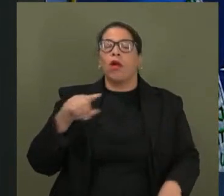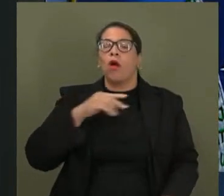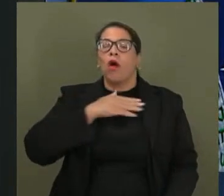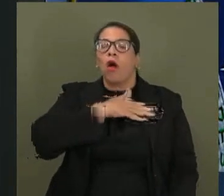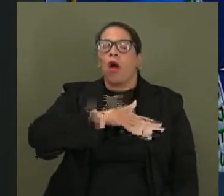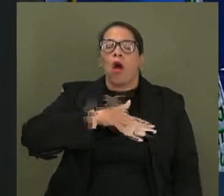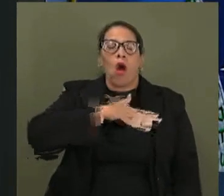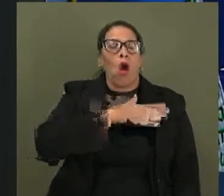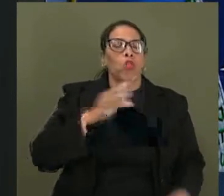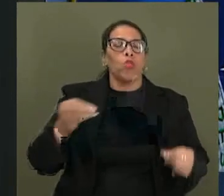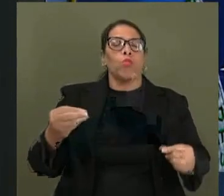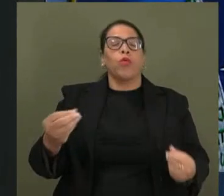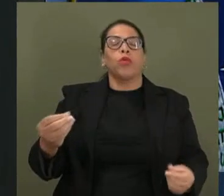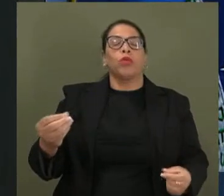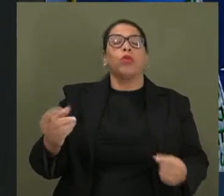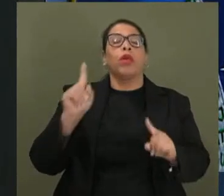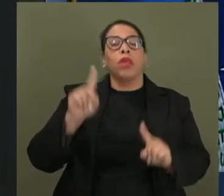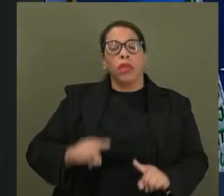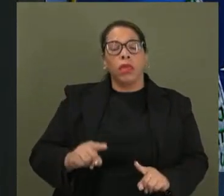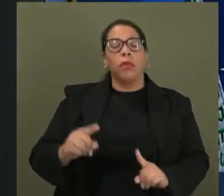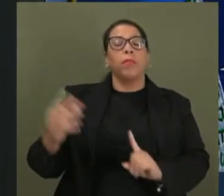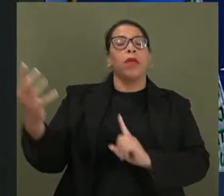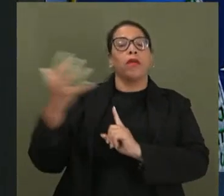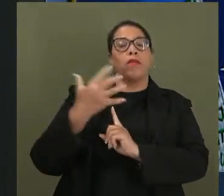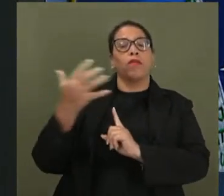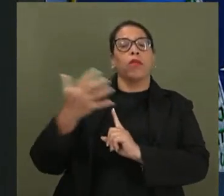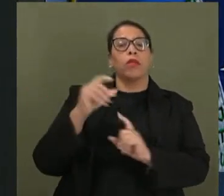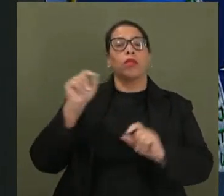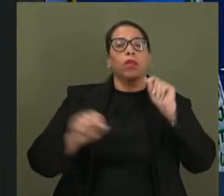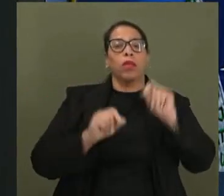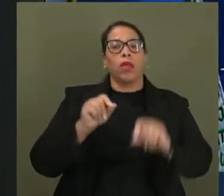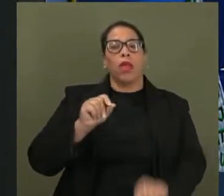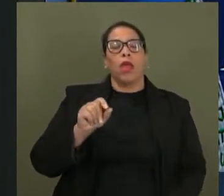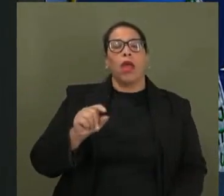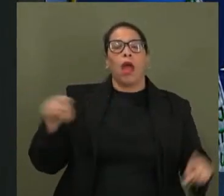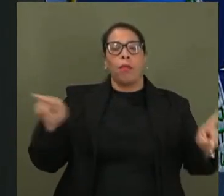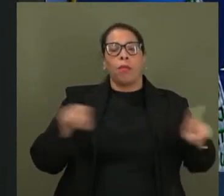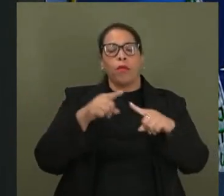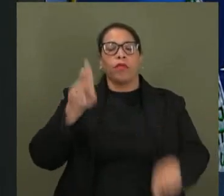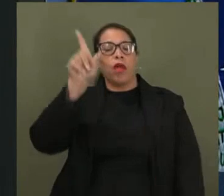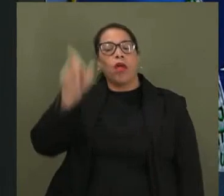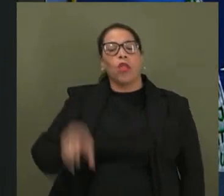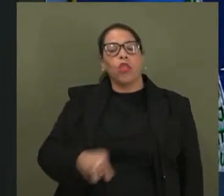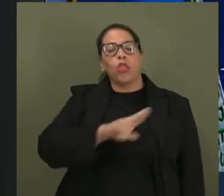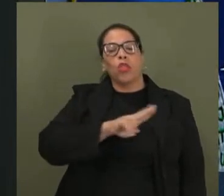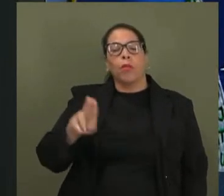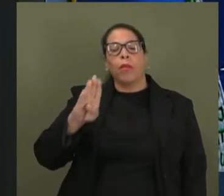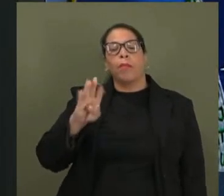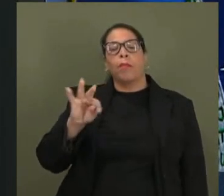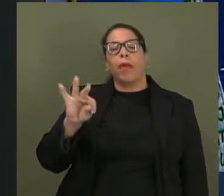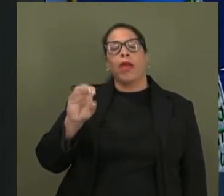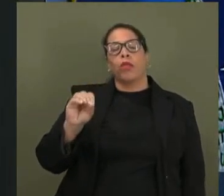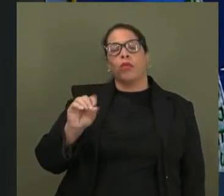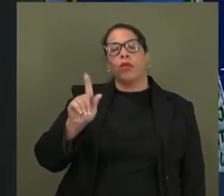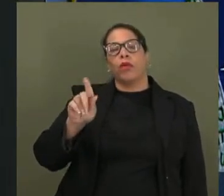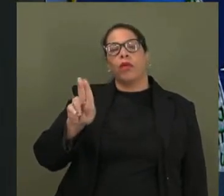inspiração na política para mim, que é do Beto Guedes, Sal da Terra.